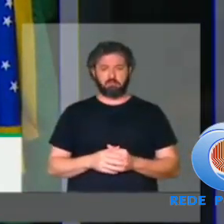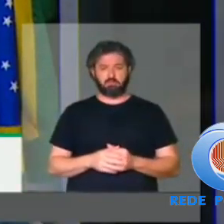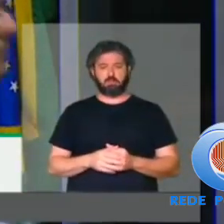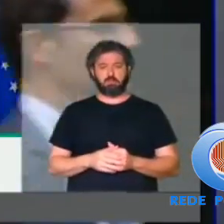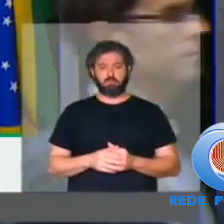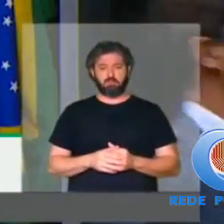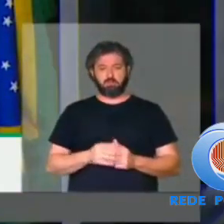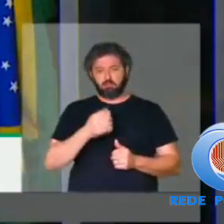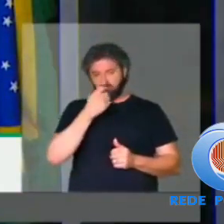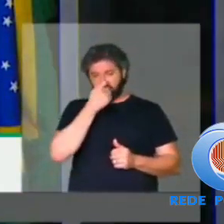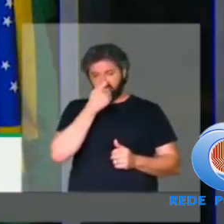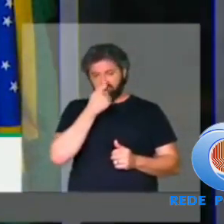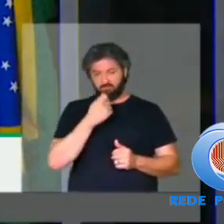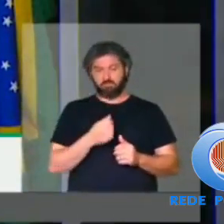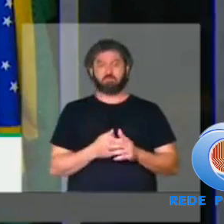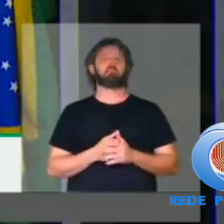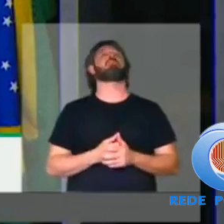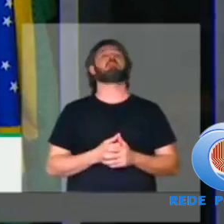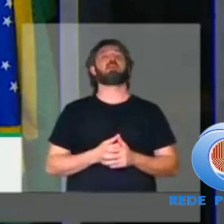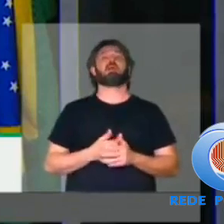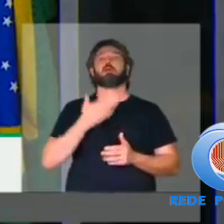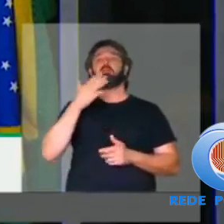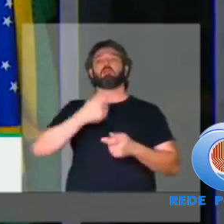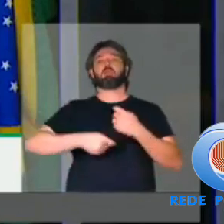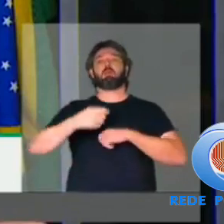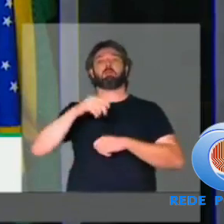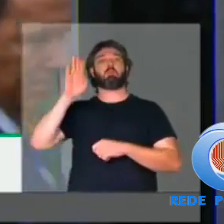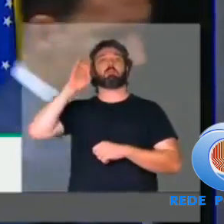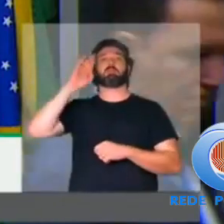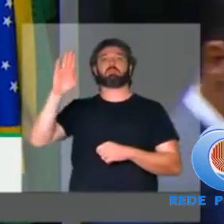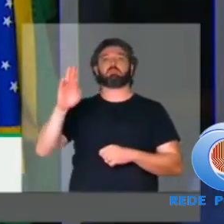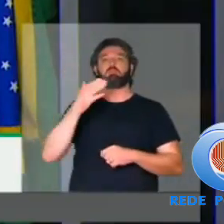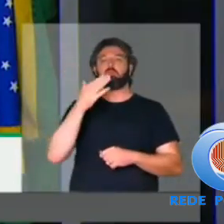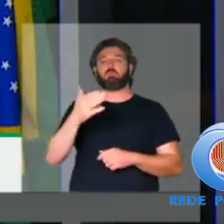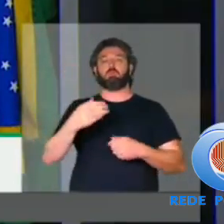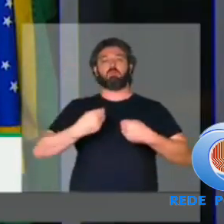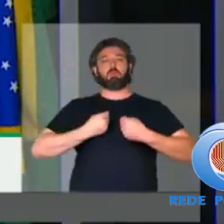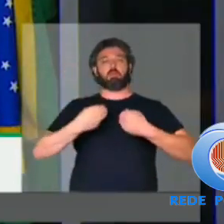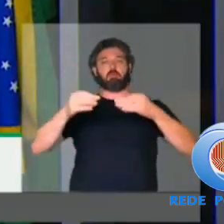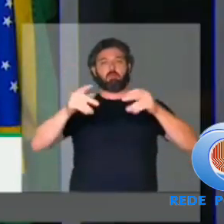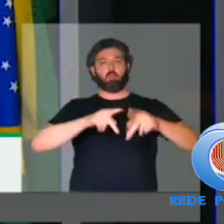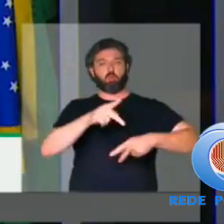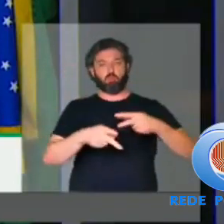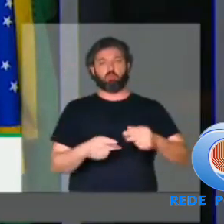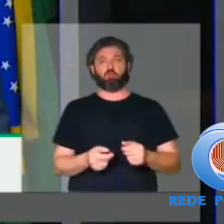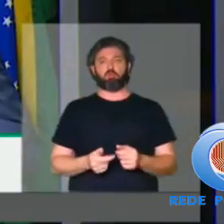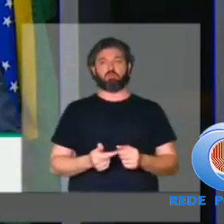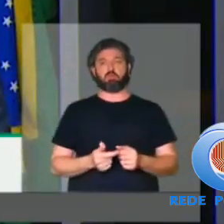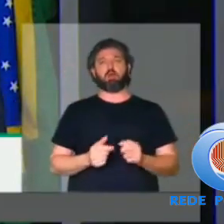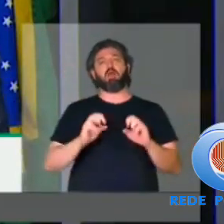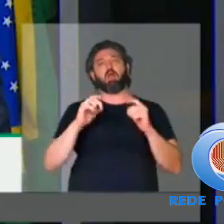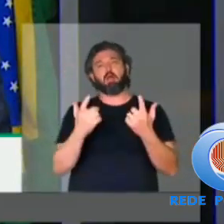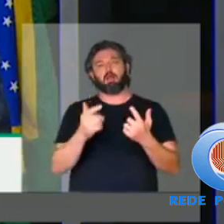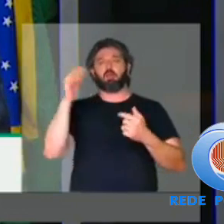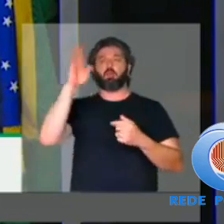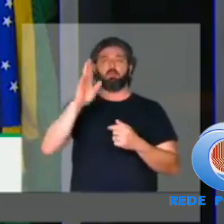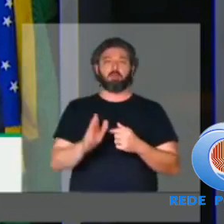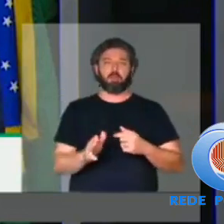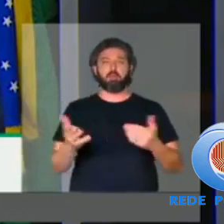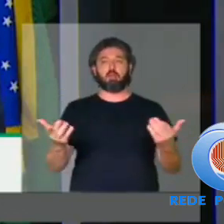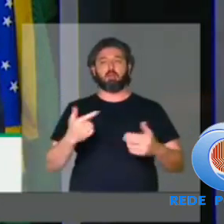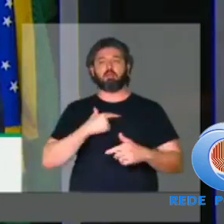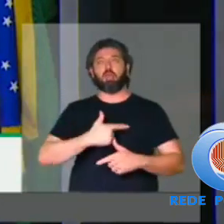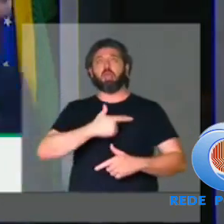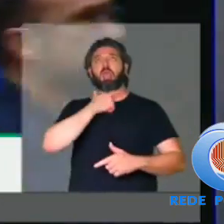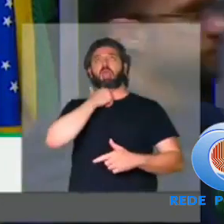em priorizar a pasta econômica. É a prioridade. Levar dignidade para o nosso povo. É claro que o país está